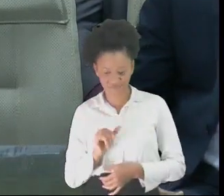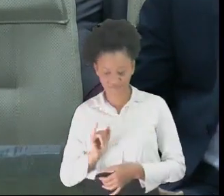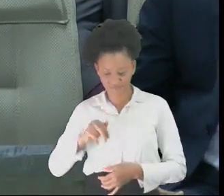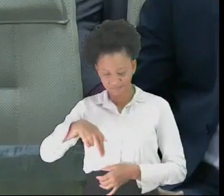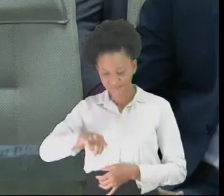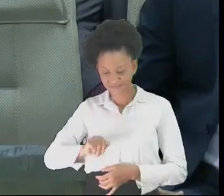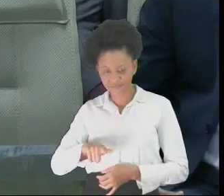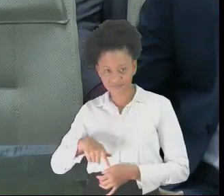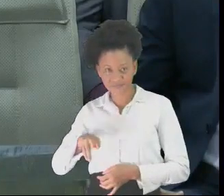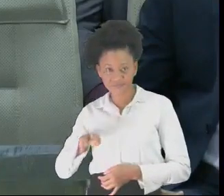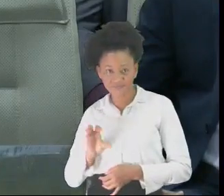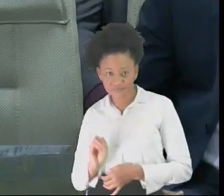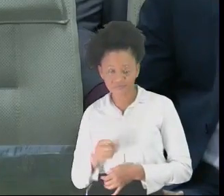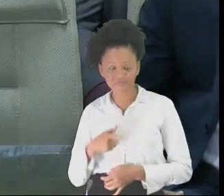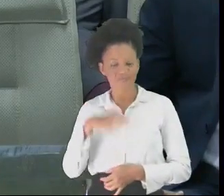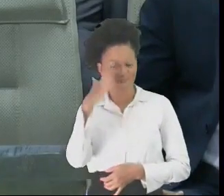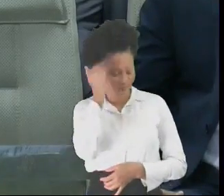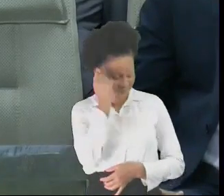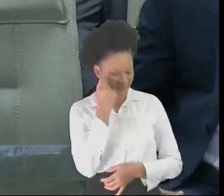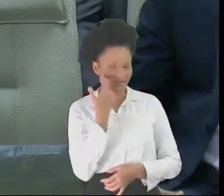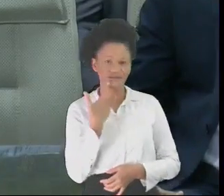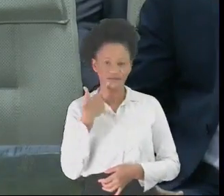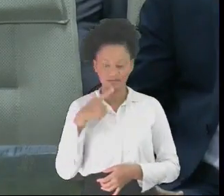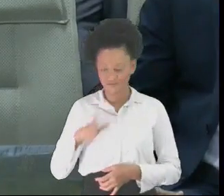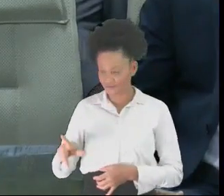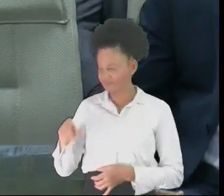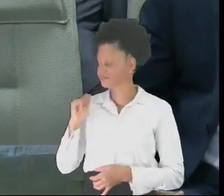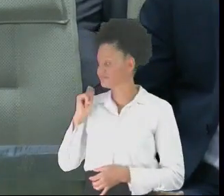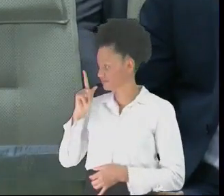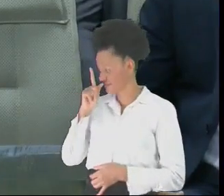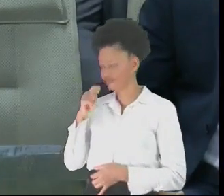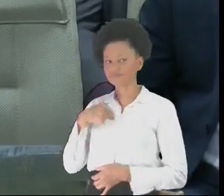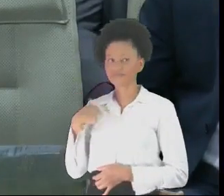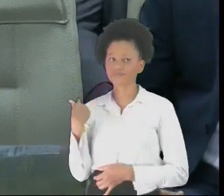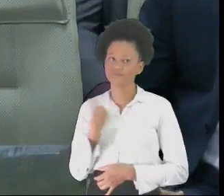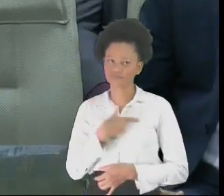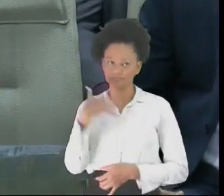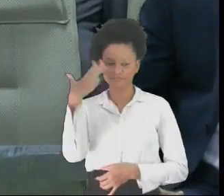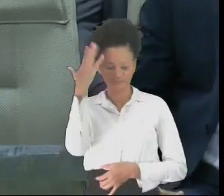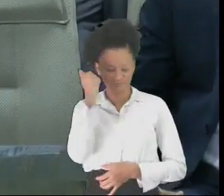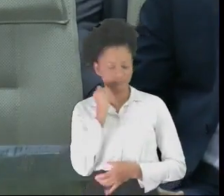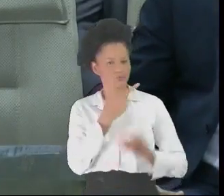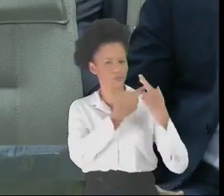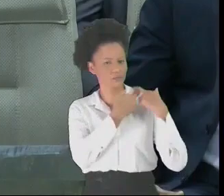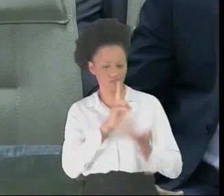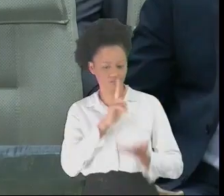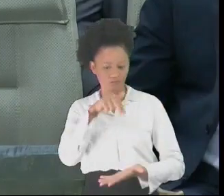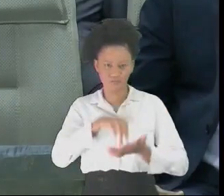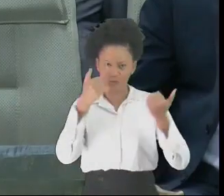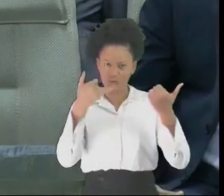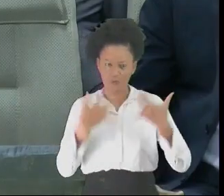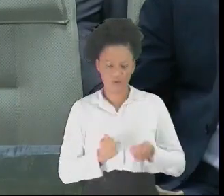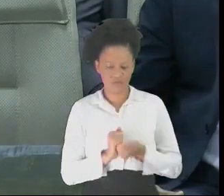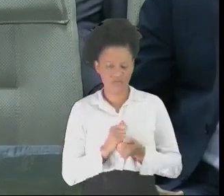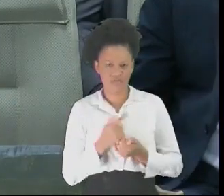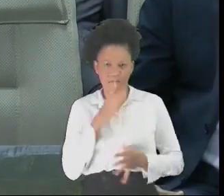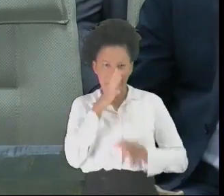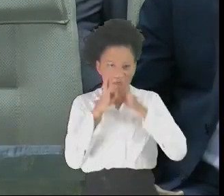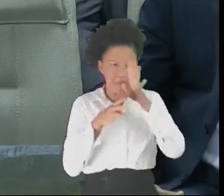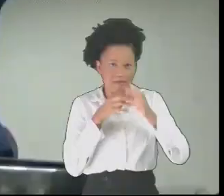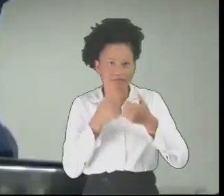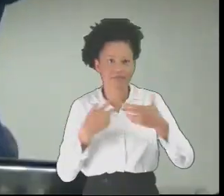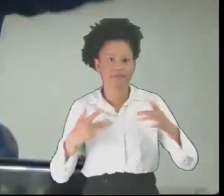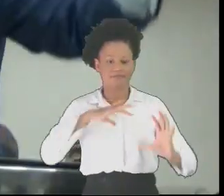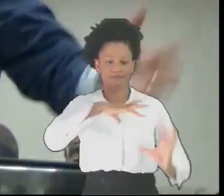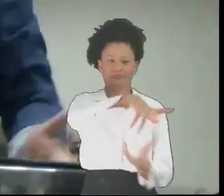que entende grego, você há de concordar, porque nós temos muita responsabilidade do que falamos aqui. Nós não podemos falar abobrinha, porque isso aqui o mundo